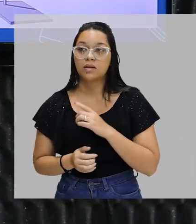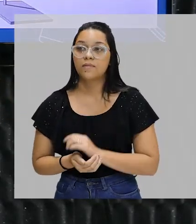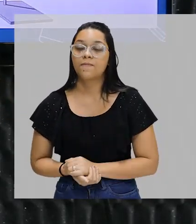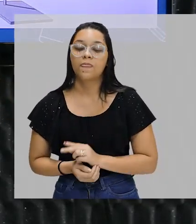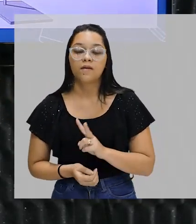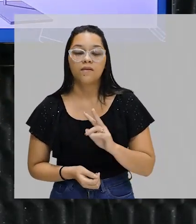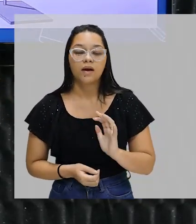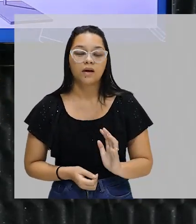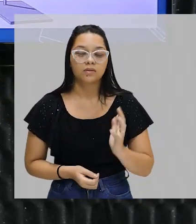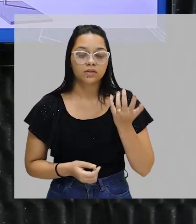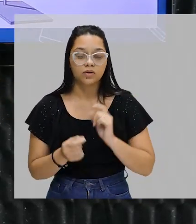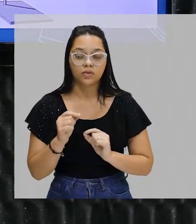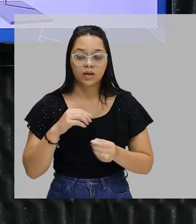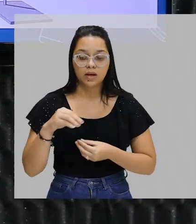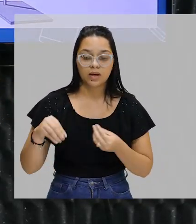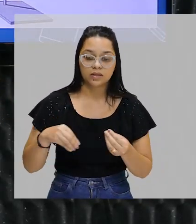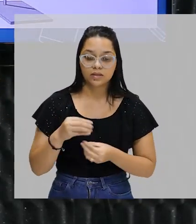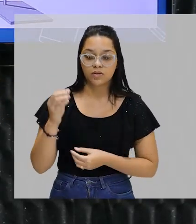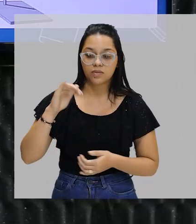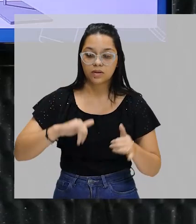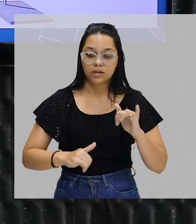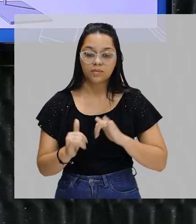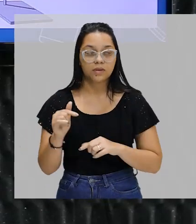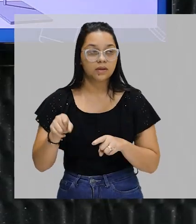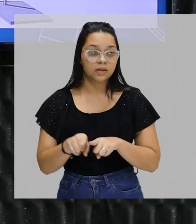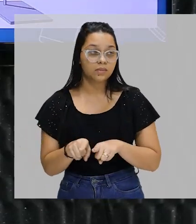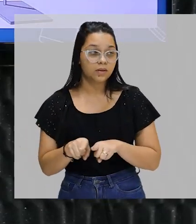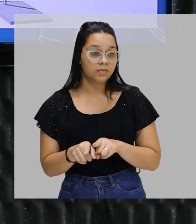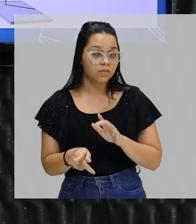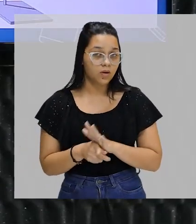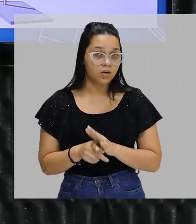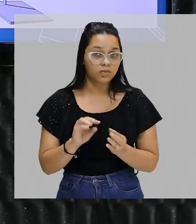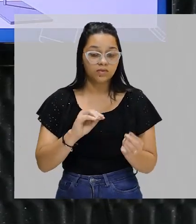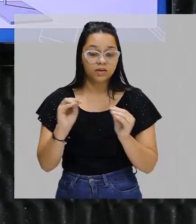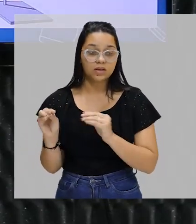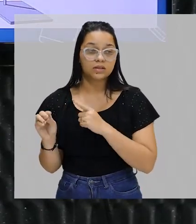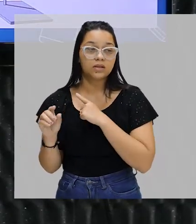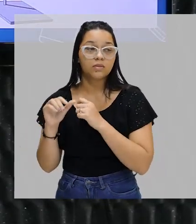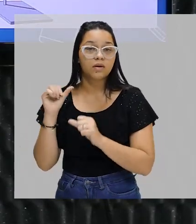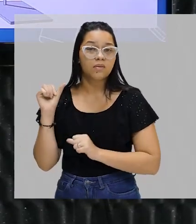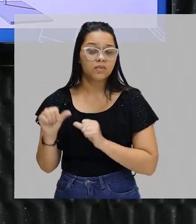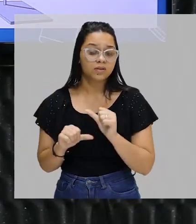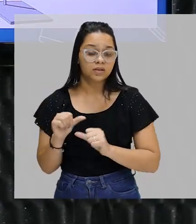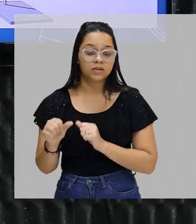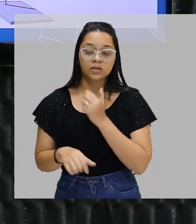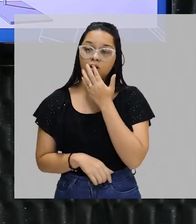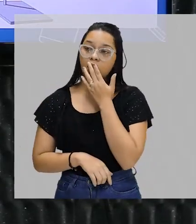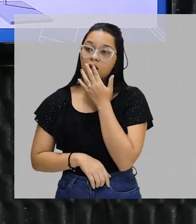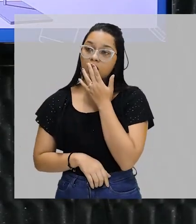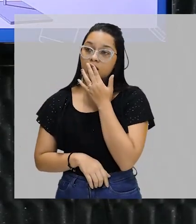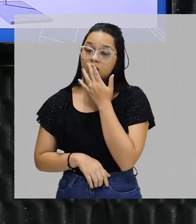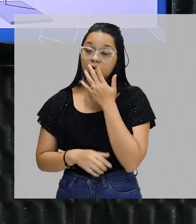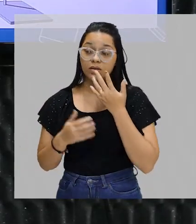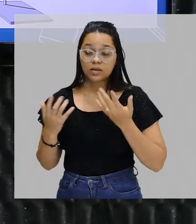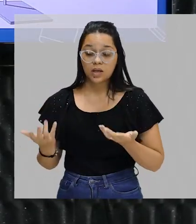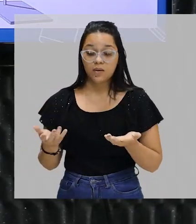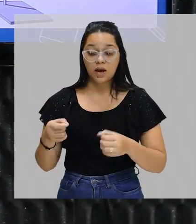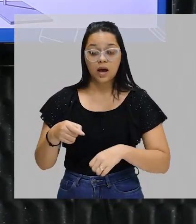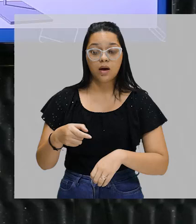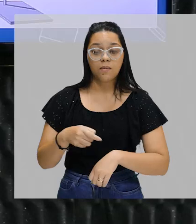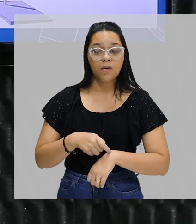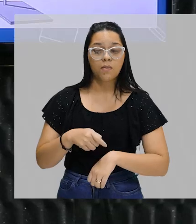Então, vai acontecer a reação química e no ponto de viragem nós vamos ter uma mudança de coloração. Então, nesse momento, a